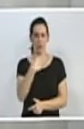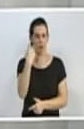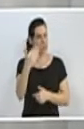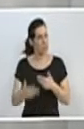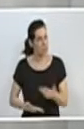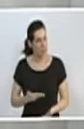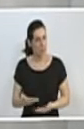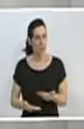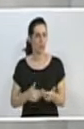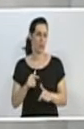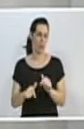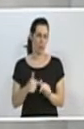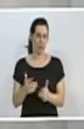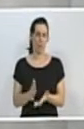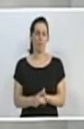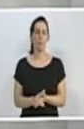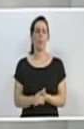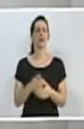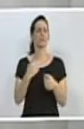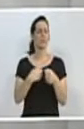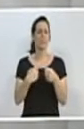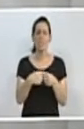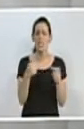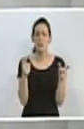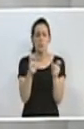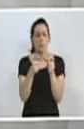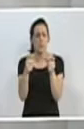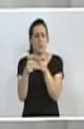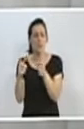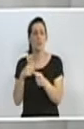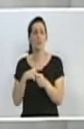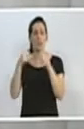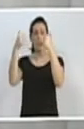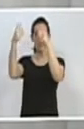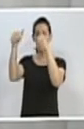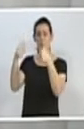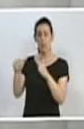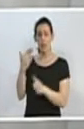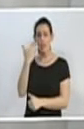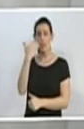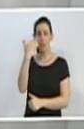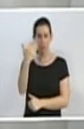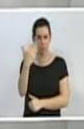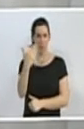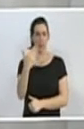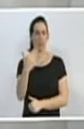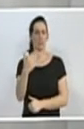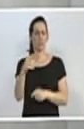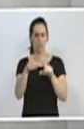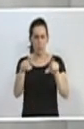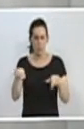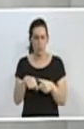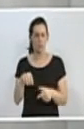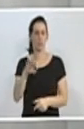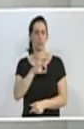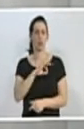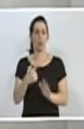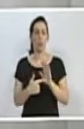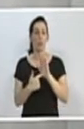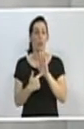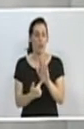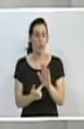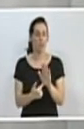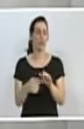Campo, Santa Terezinha e São Cristóvão do Sul, havia cartazes na frente das delegacias de polícia, limitando os horários e dias